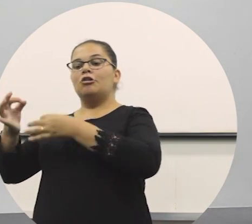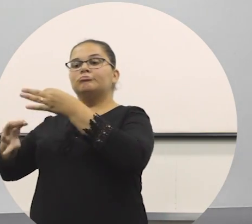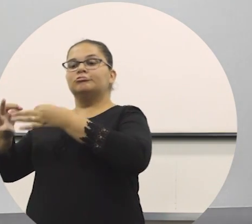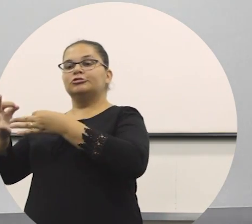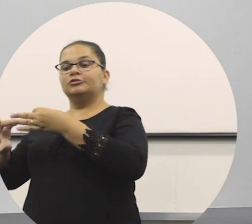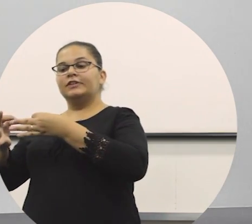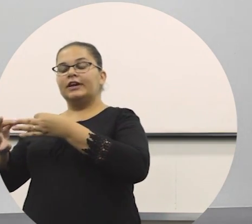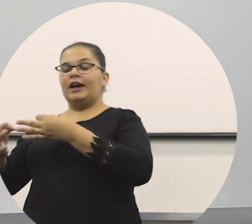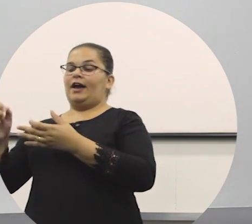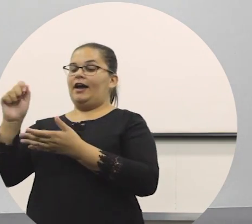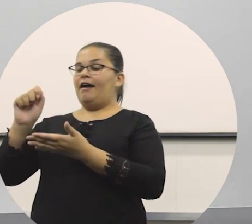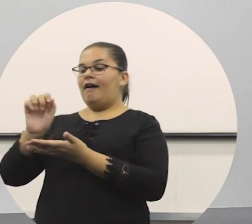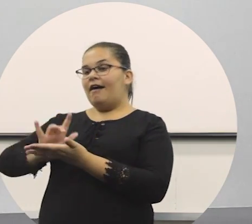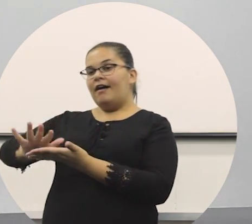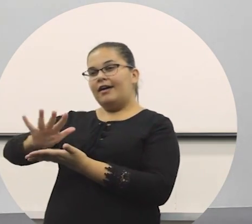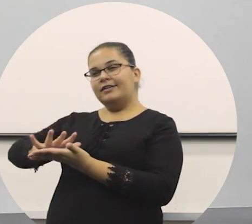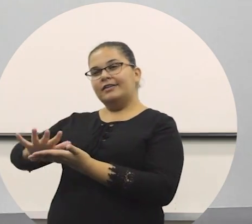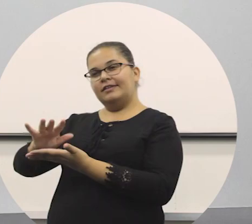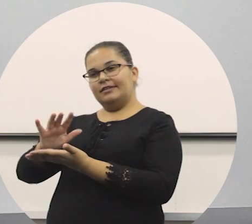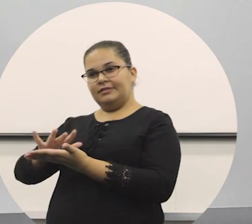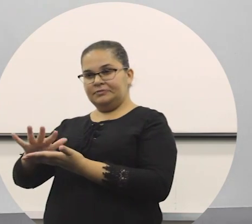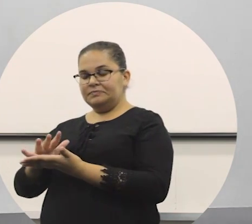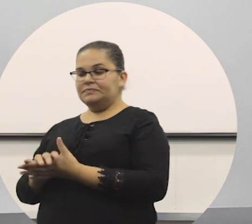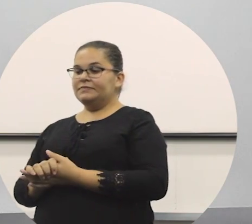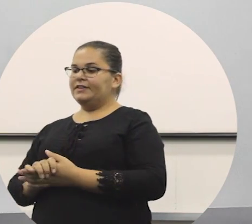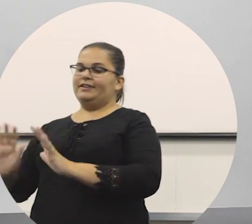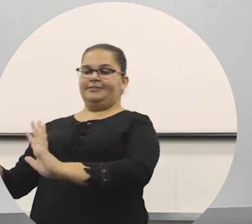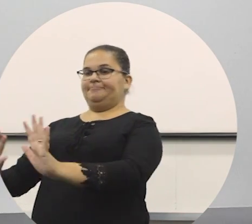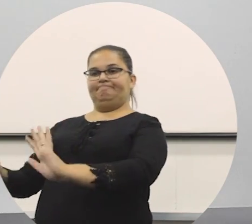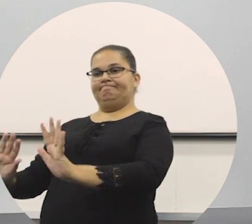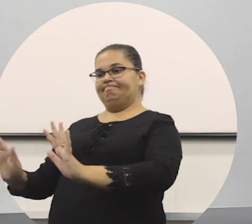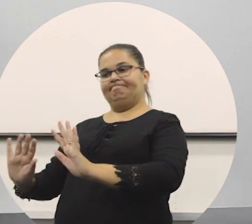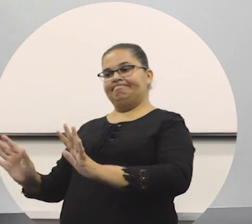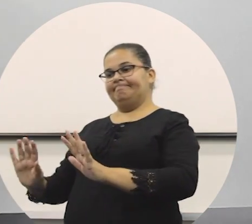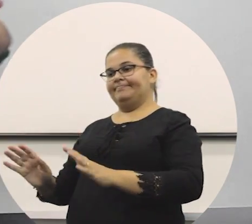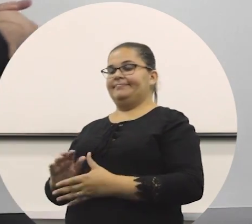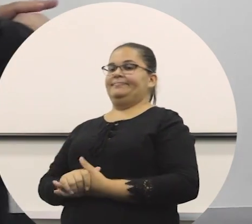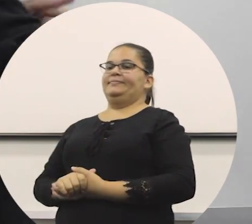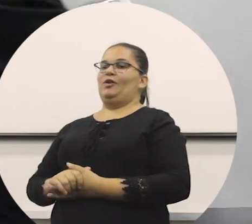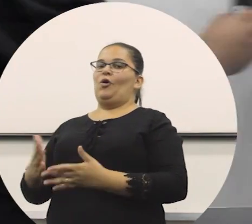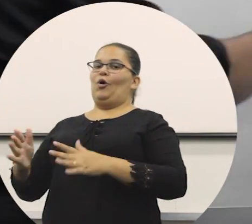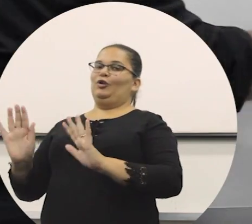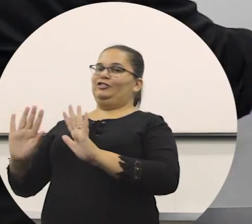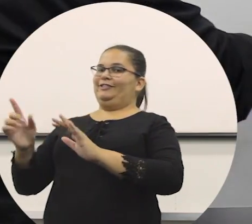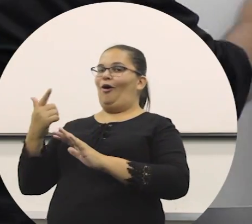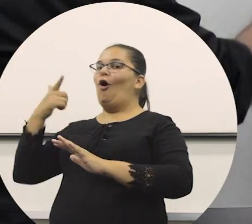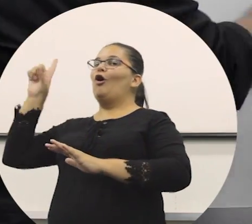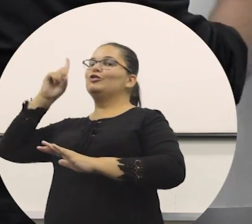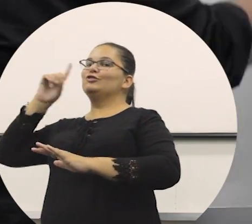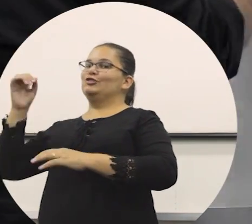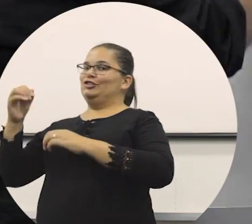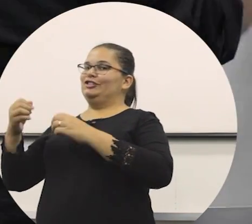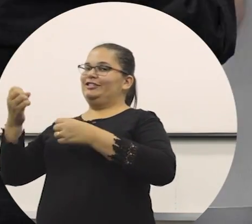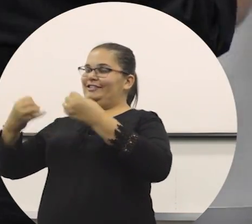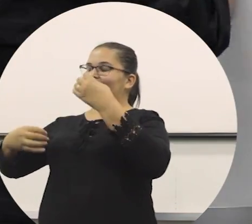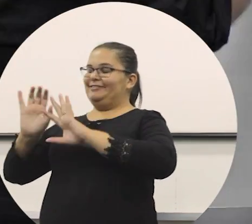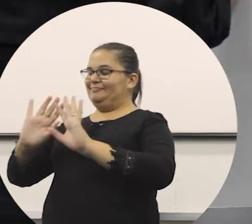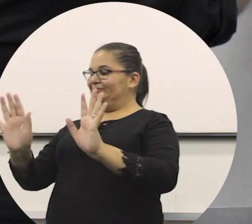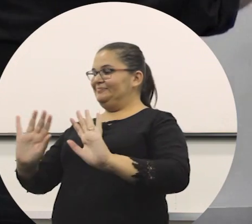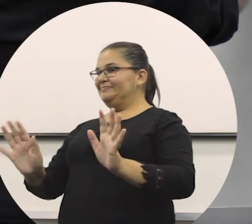a escrita da língua de sinais, né? Mas eu não vou colocar nenhum fogo na lenha hoje, não. Vamos continuar.